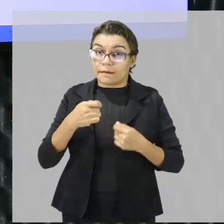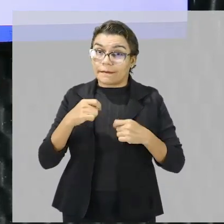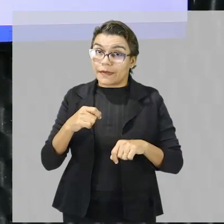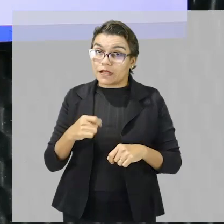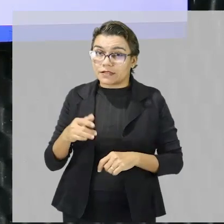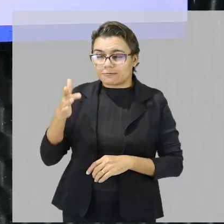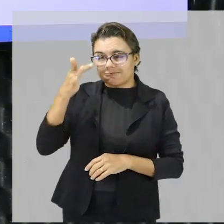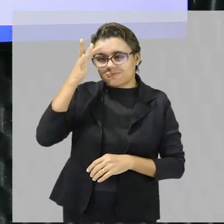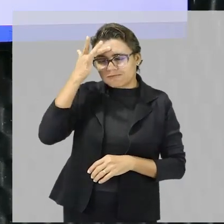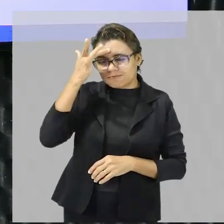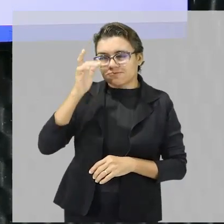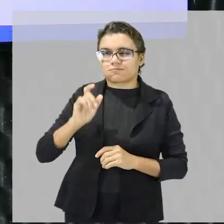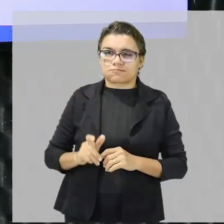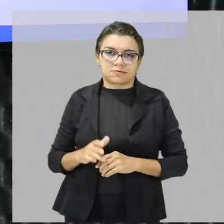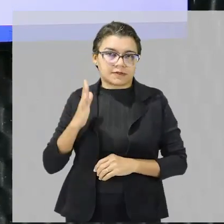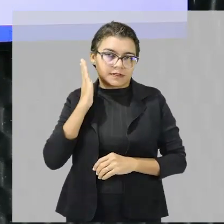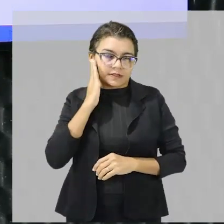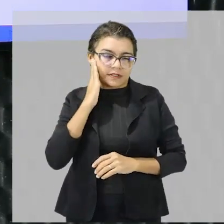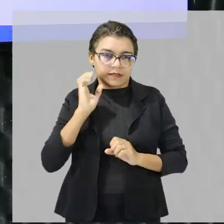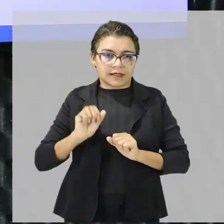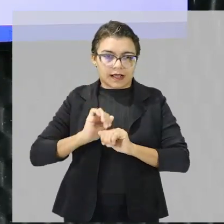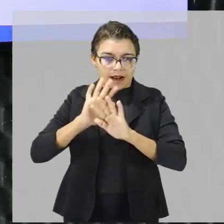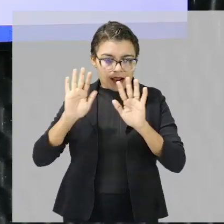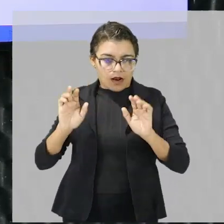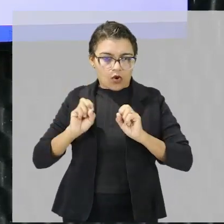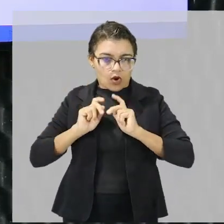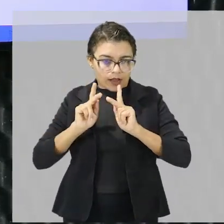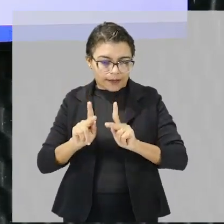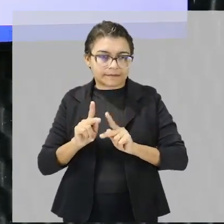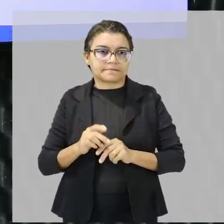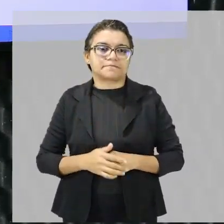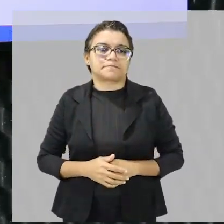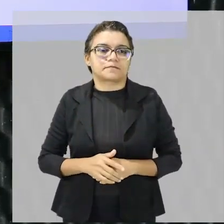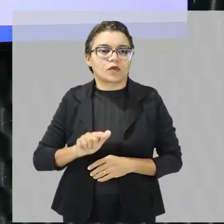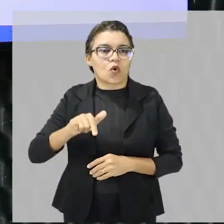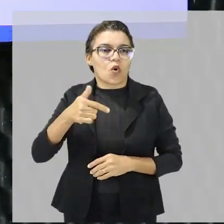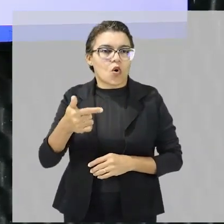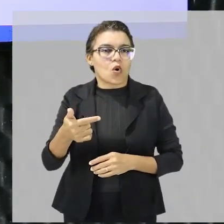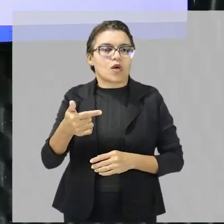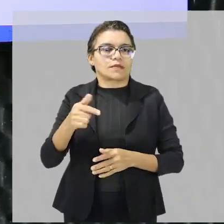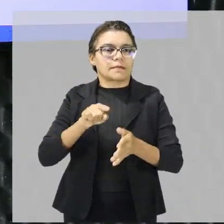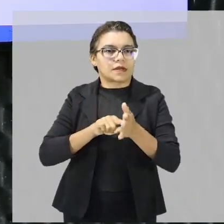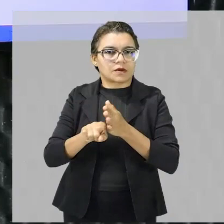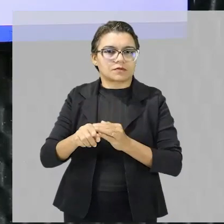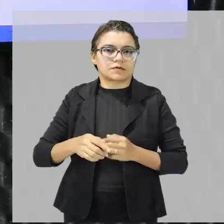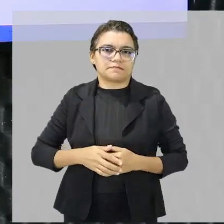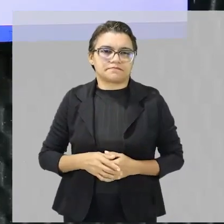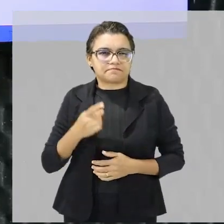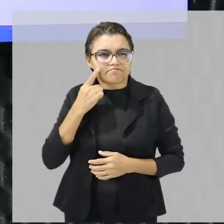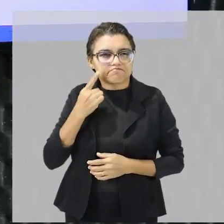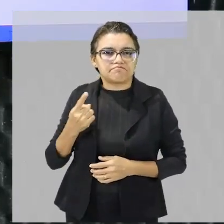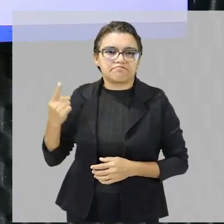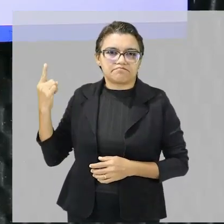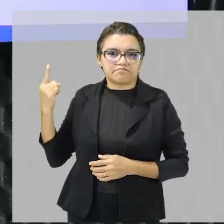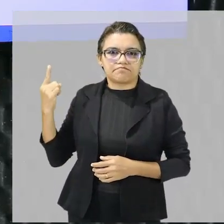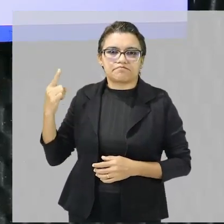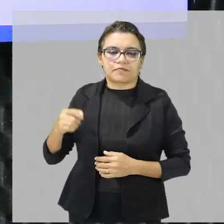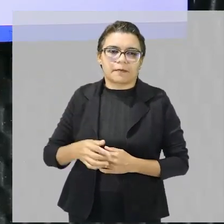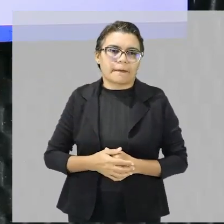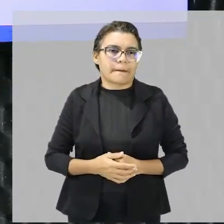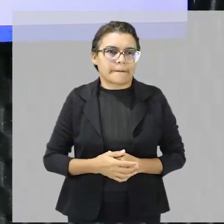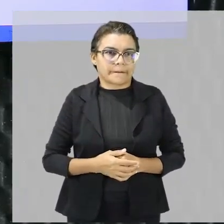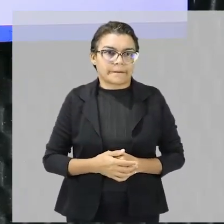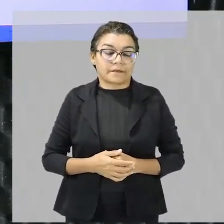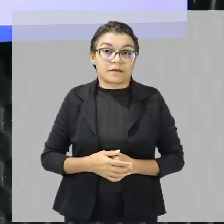presente maravilhoso nesta questão aqui de número 2. Vamos para a terceira questão. A terceira questão é uma